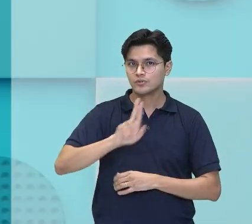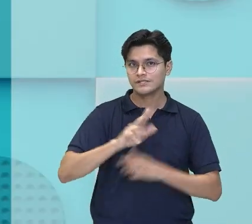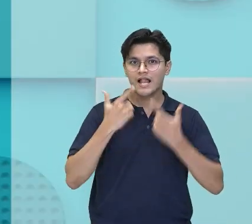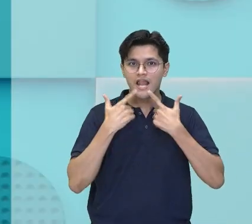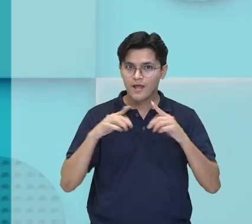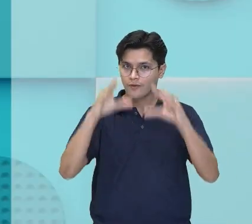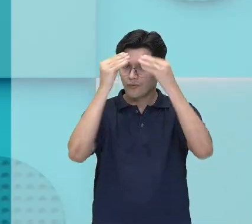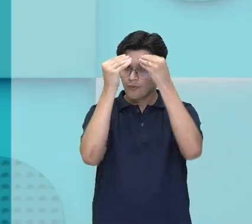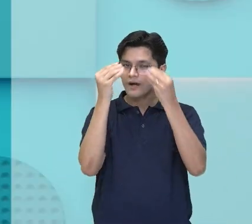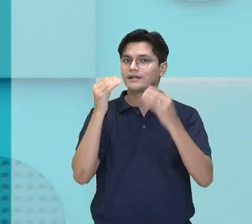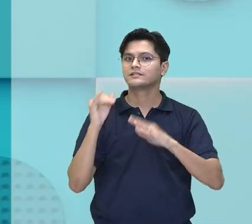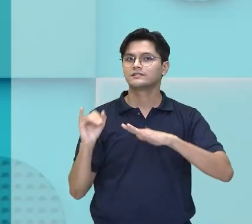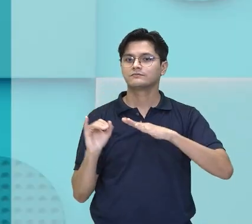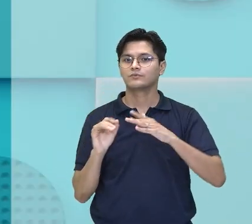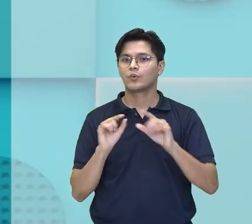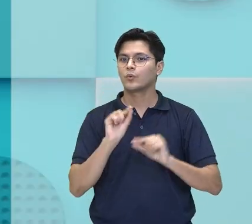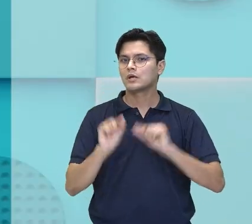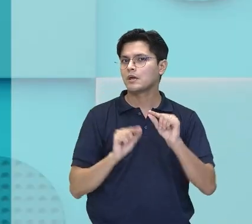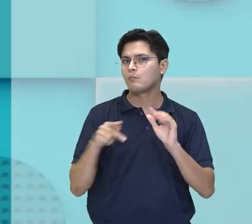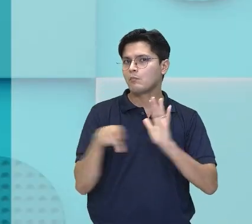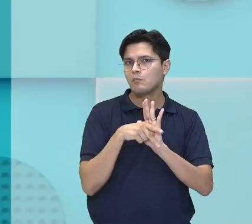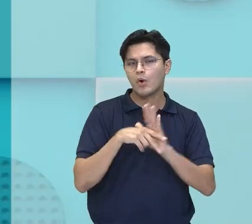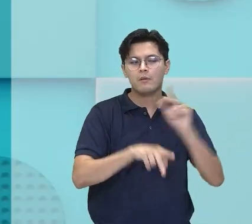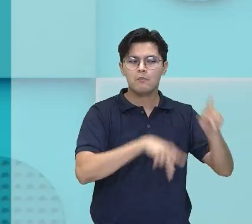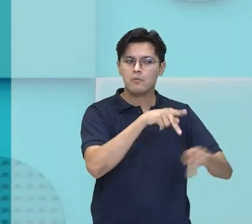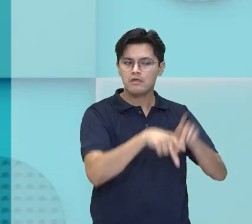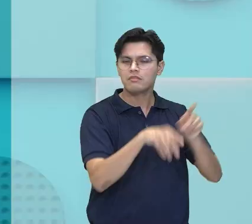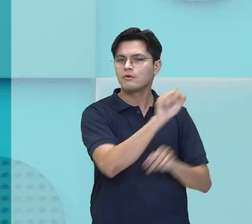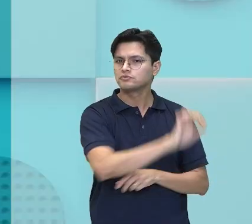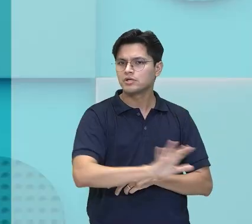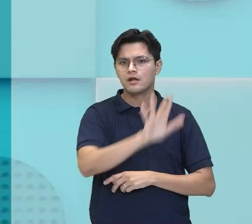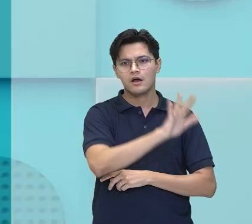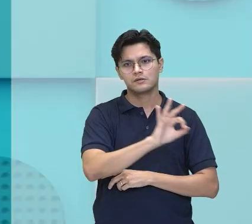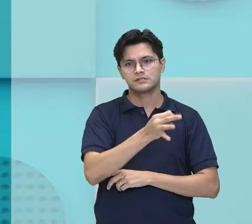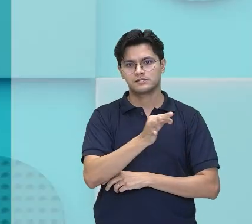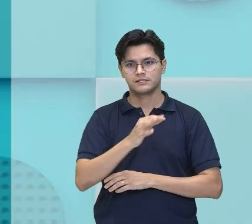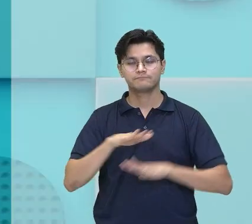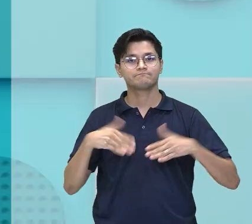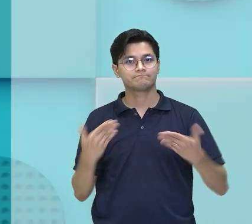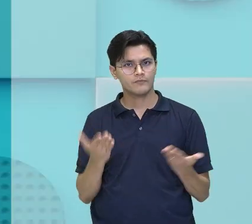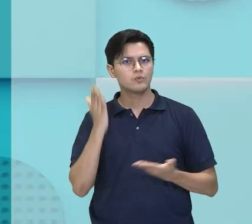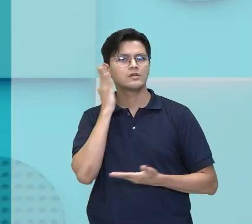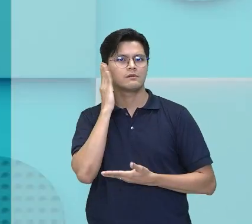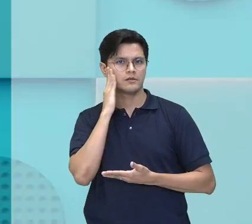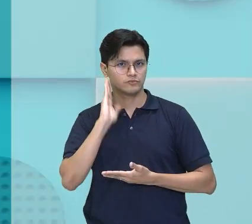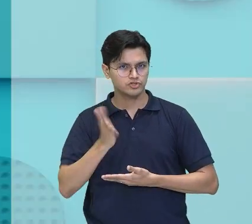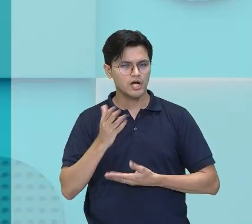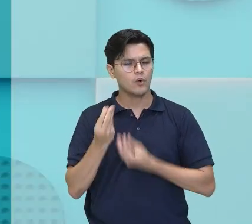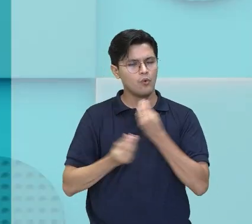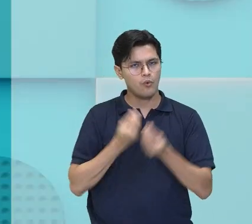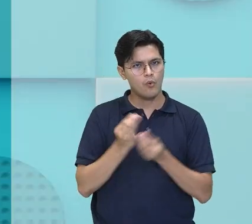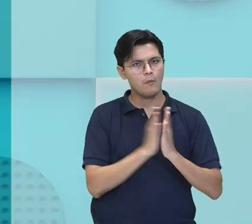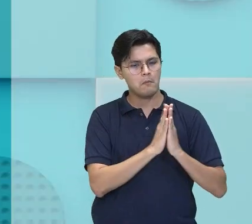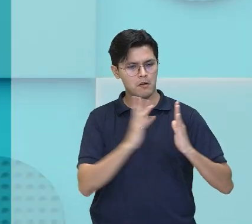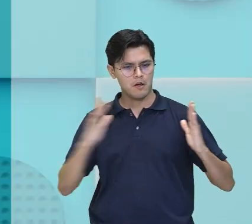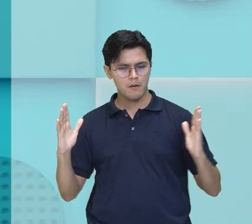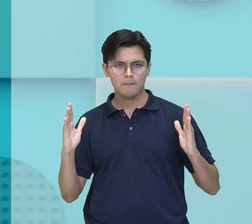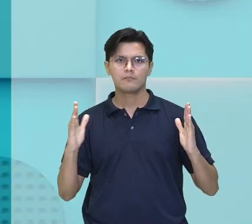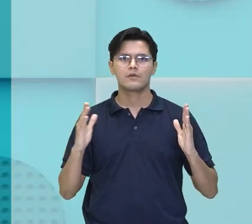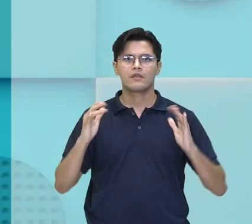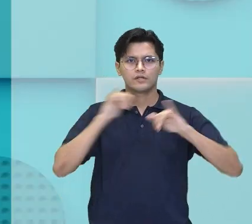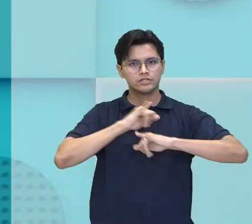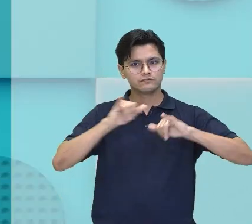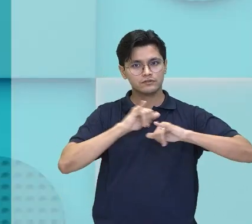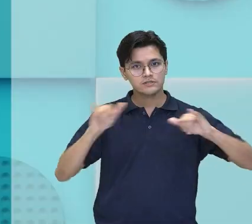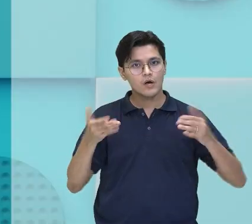pessoas, certo? Então, como a gente já sabe o que é ciência, como acontece para a gente divulgar, vamos verificar aqui,